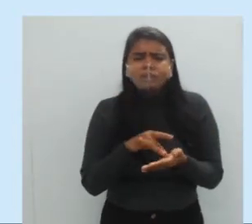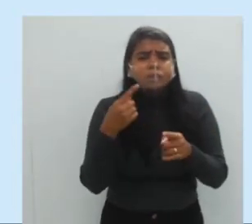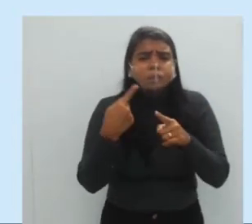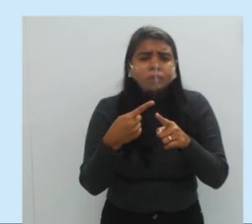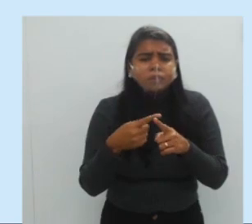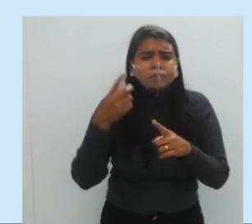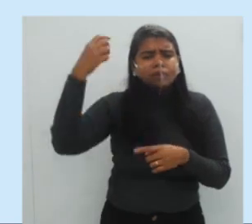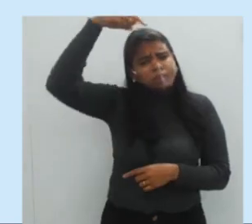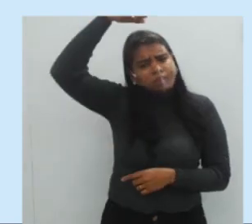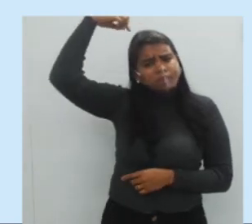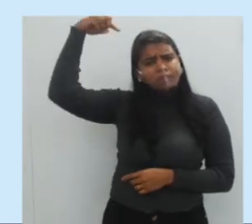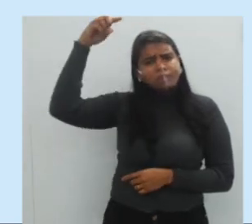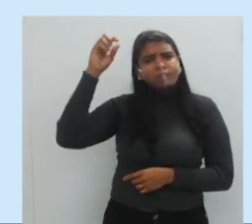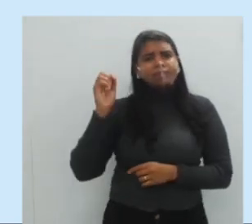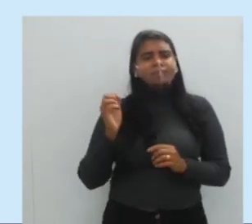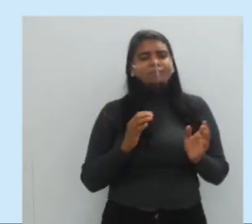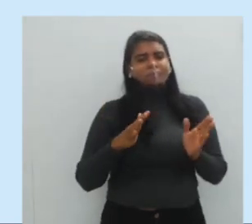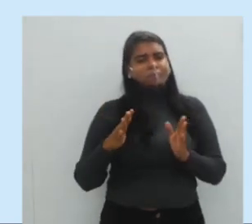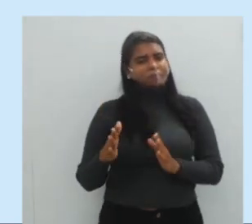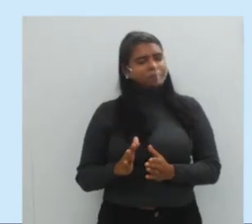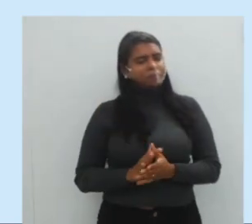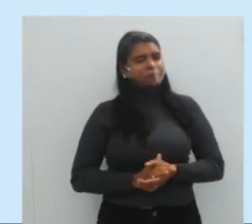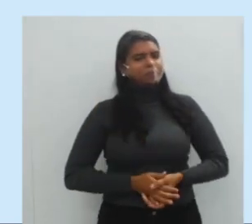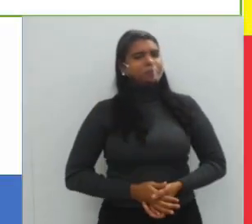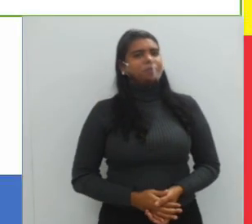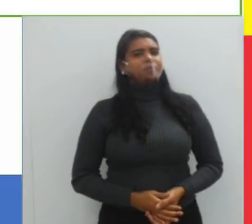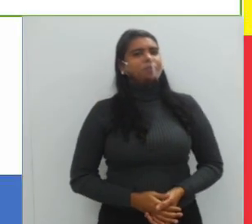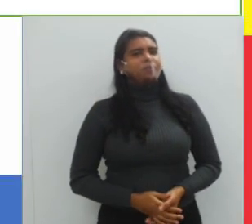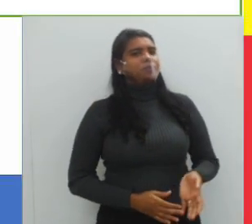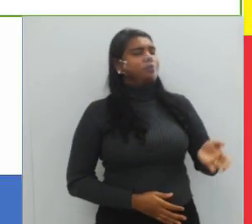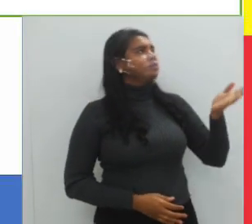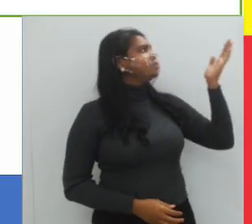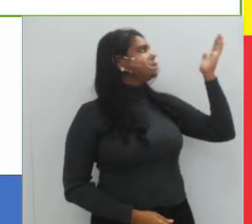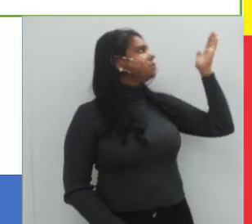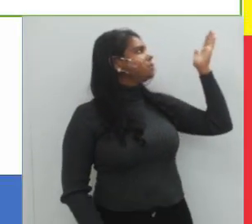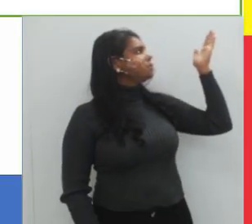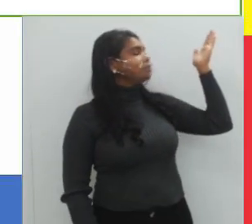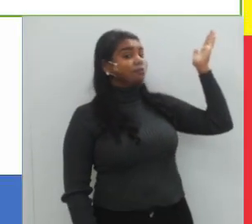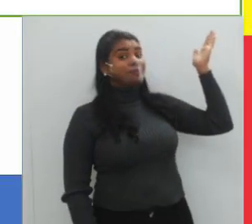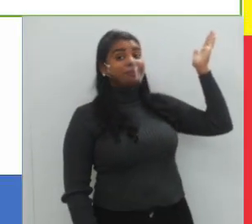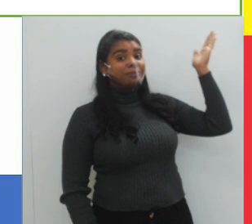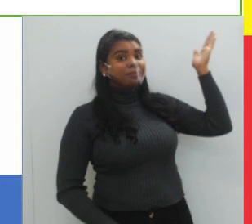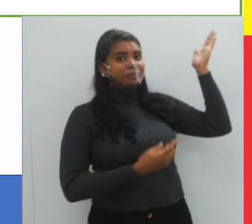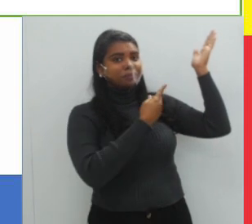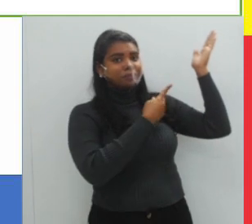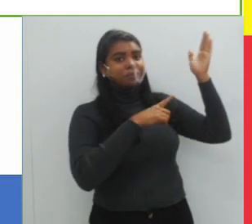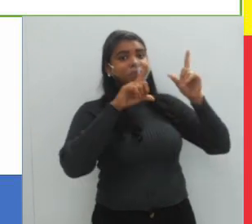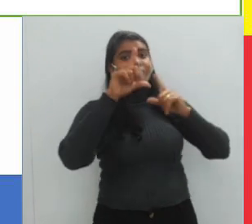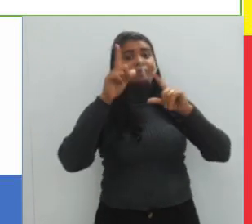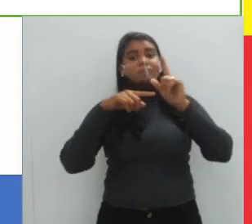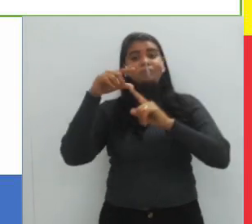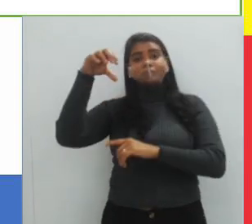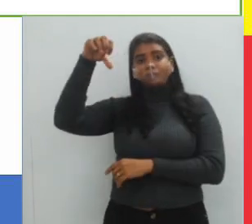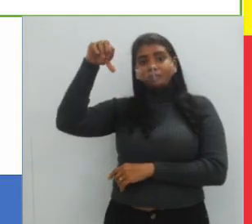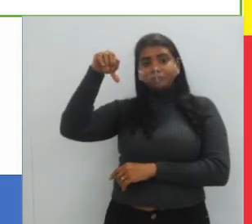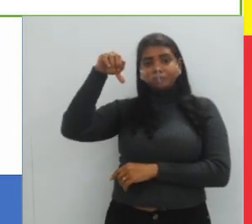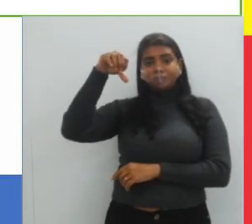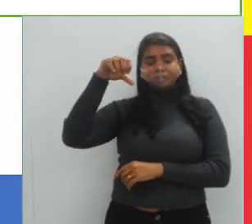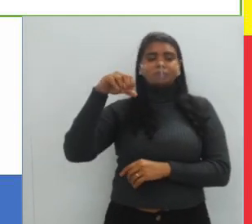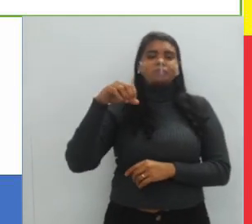por que ele é sagrado? Então vamos lá, vamos adiante. Nós temos aqui a estrela de 9